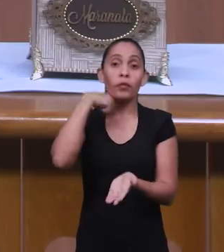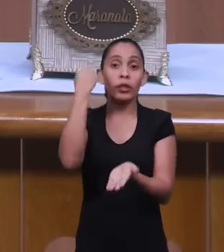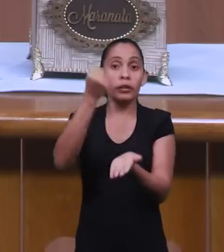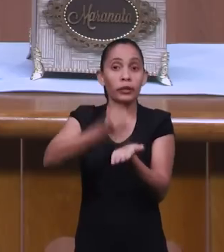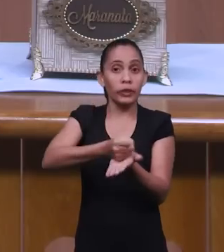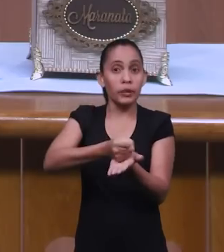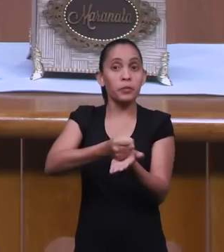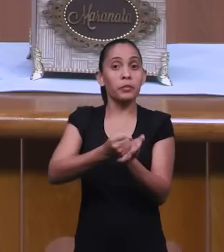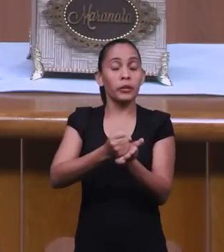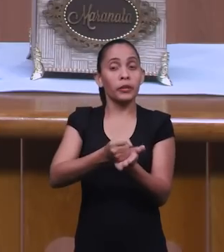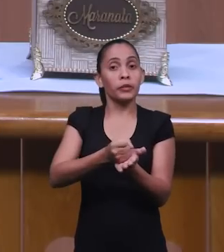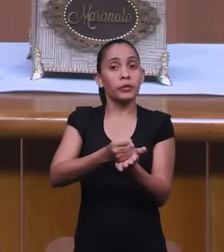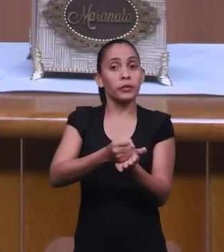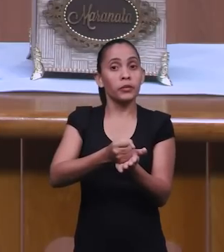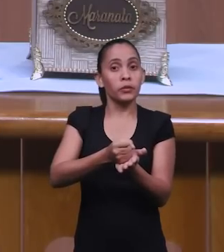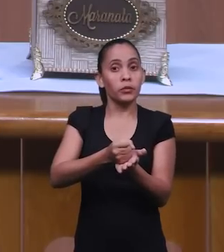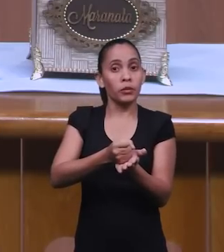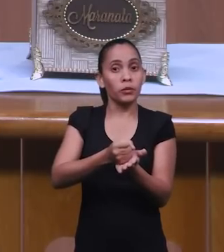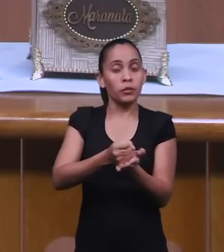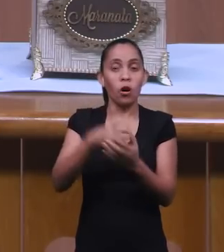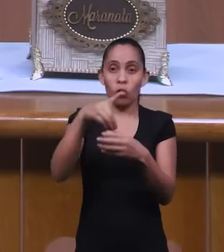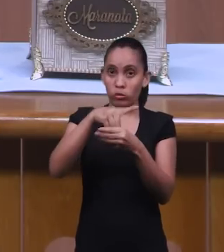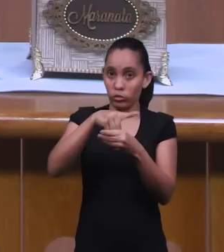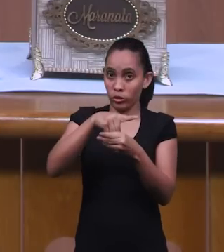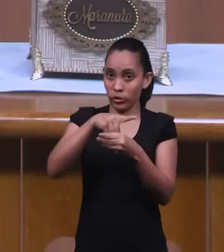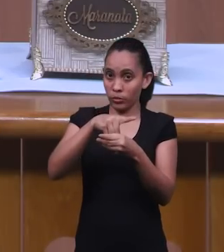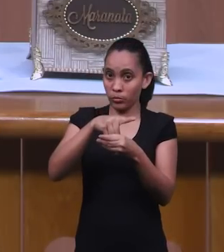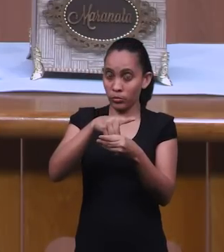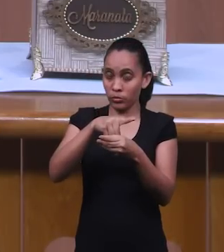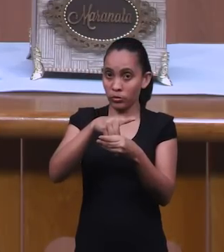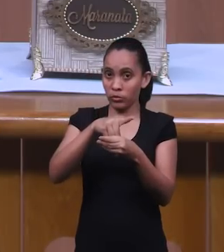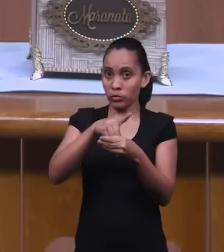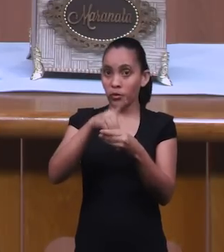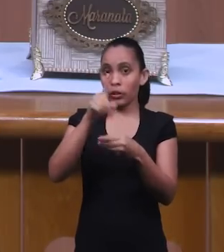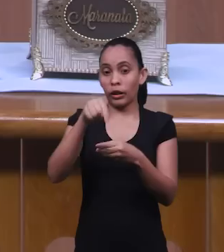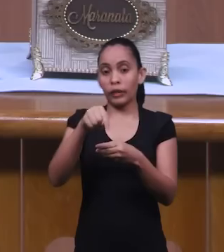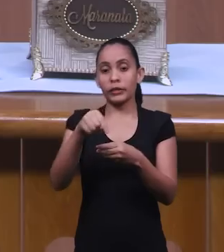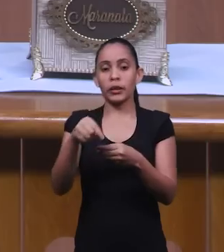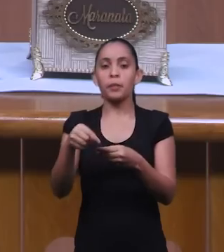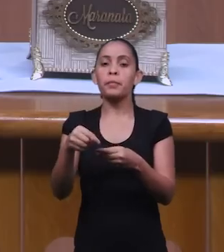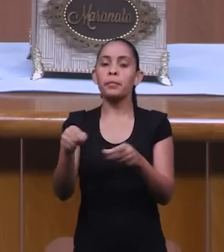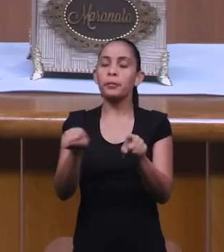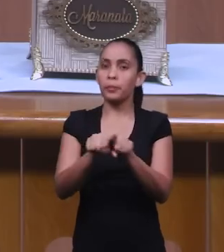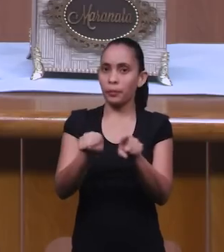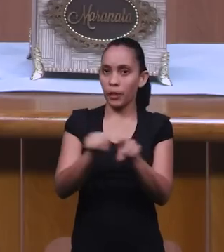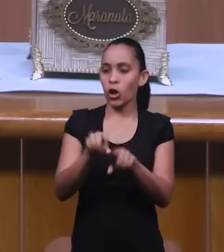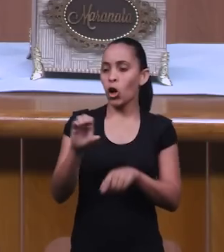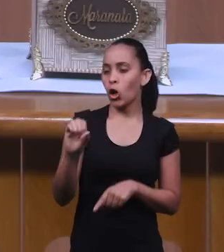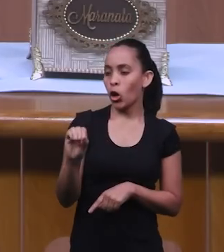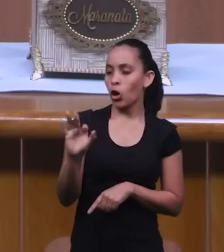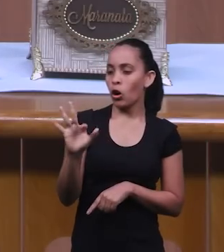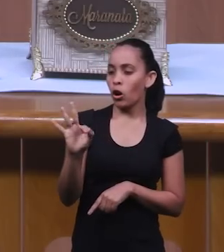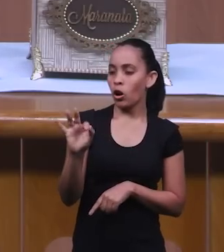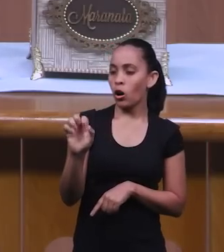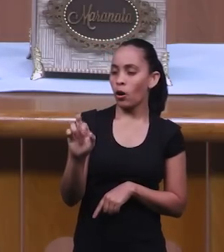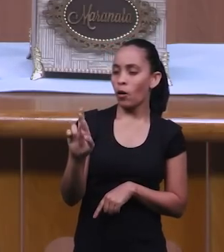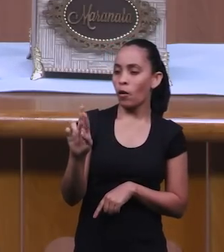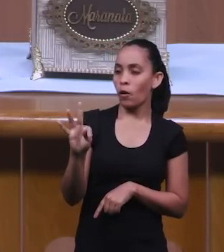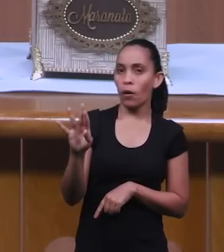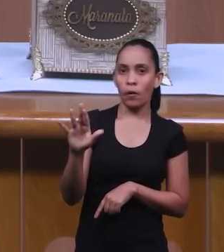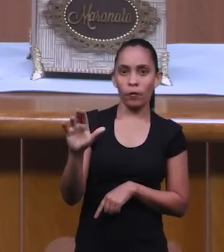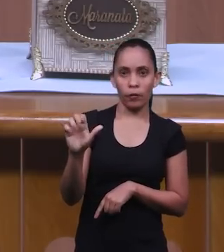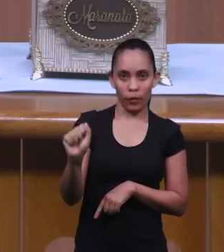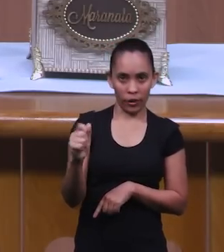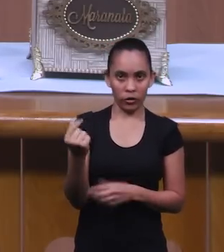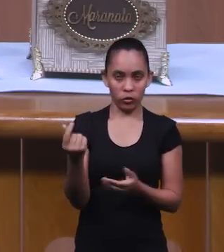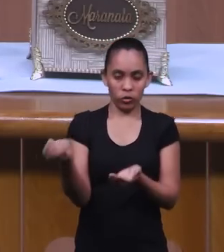Testamento, os dízimos e as ofertas também eram recolhidos pela